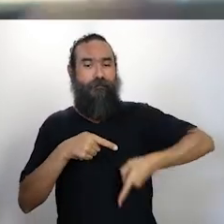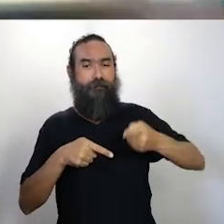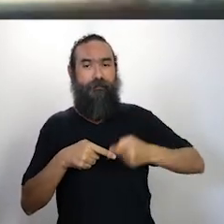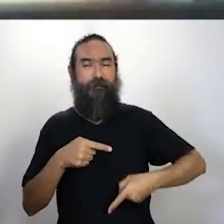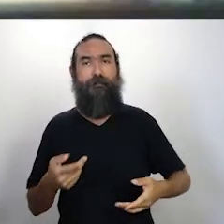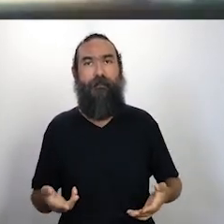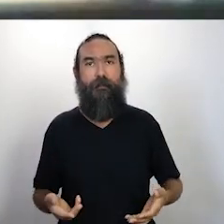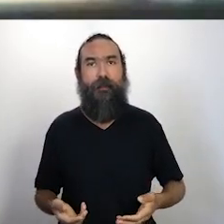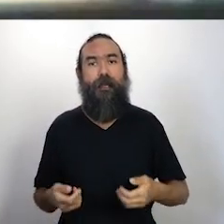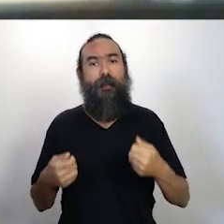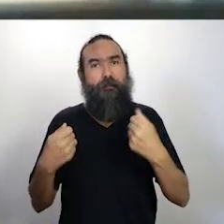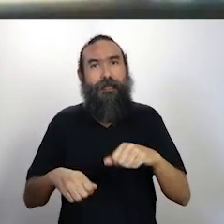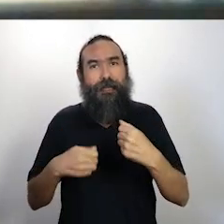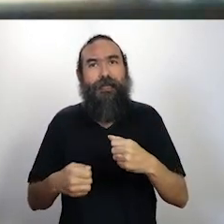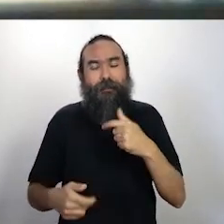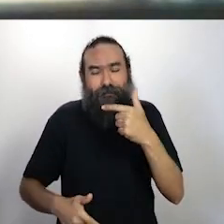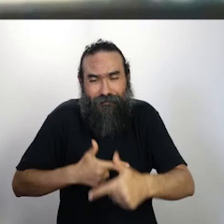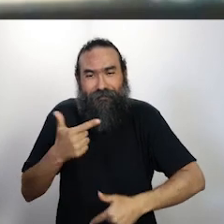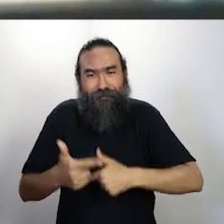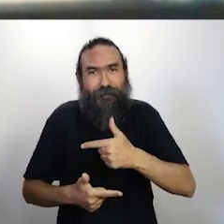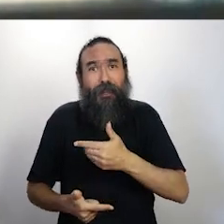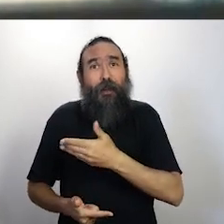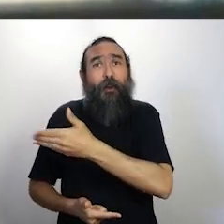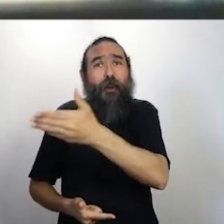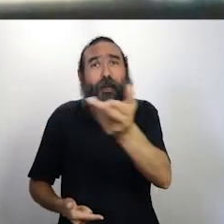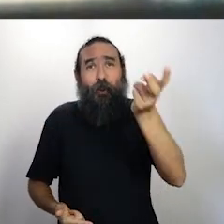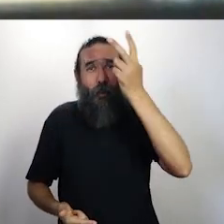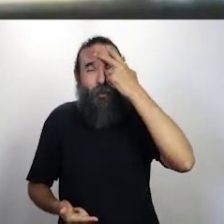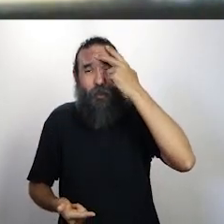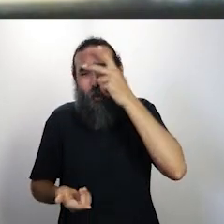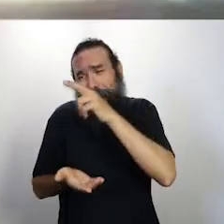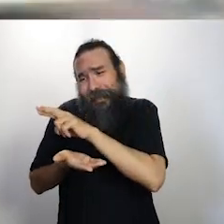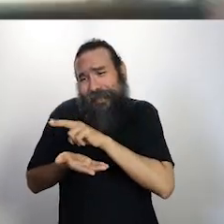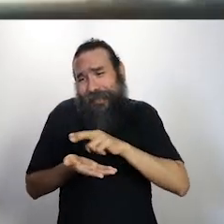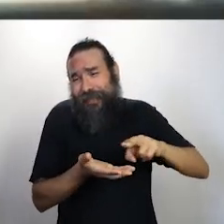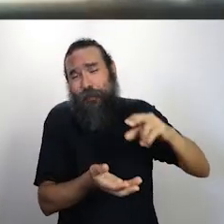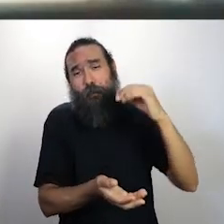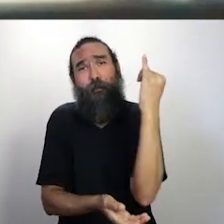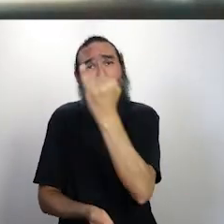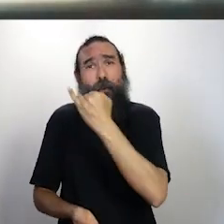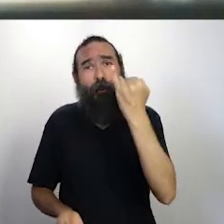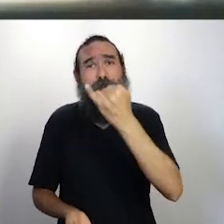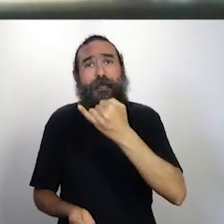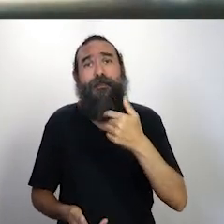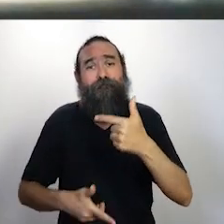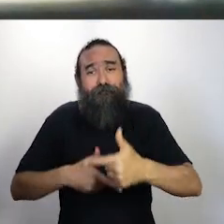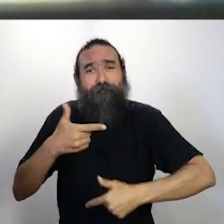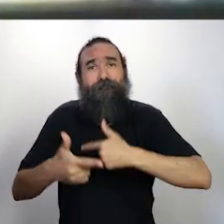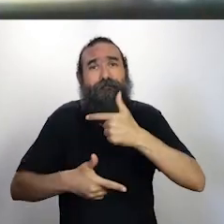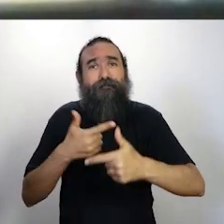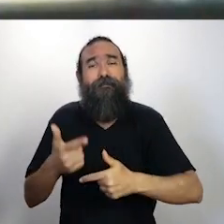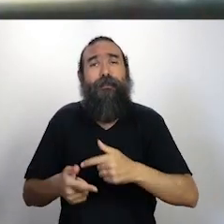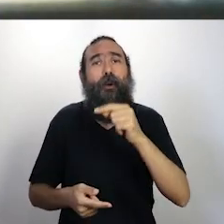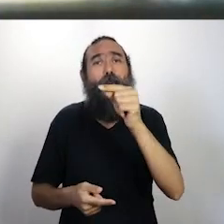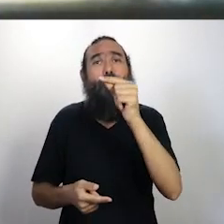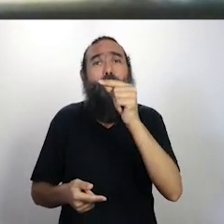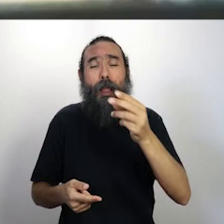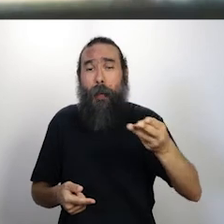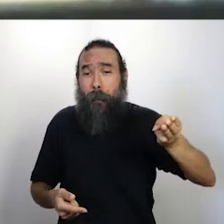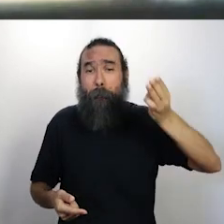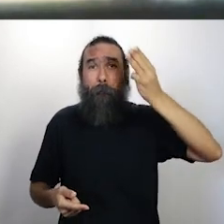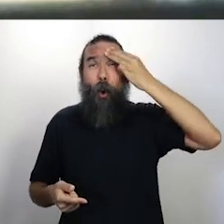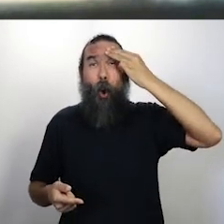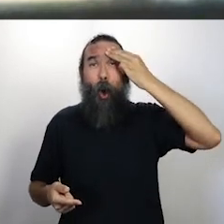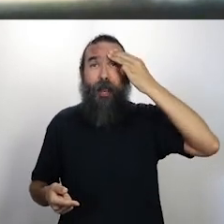essa rica produção seja fosse realizada a partir de e também criado como acervo da memória do patrimônio brasileiro